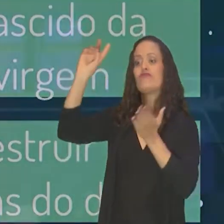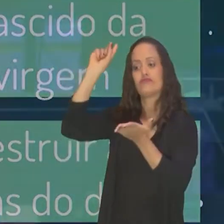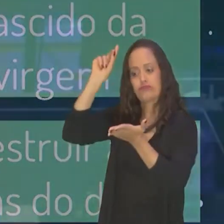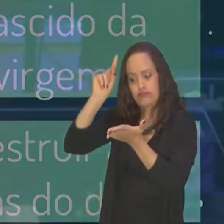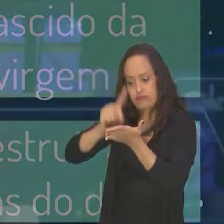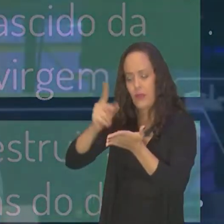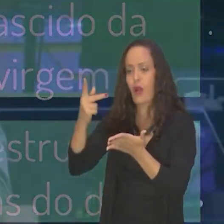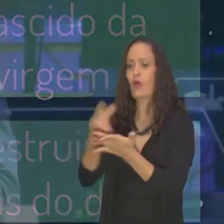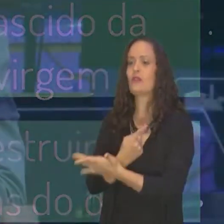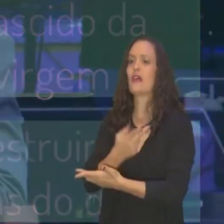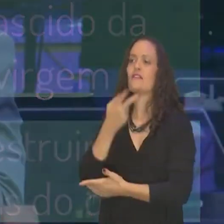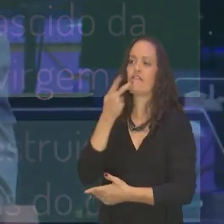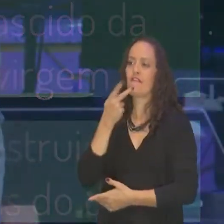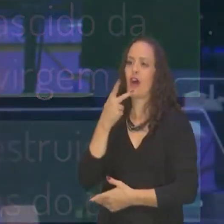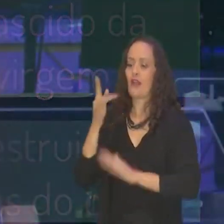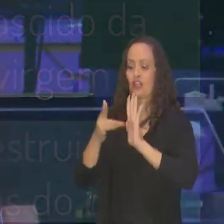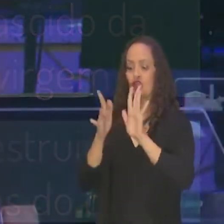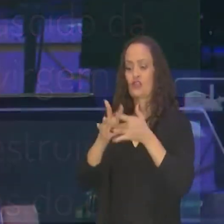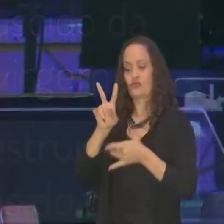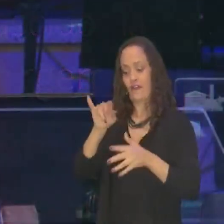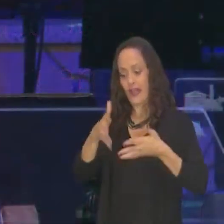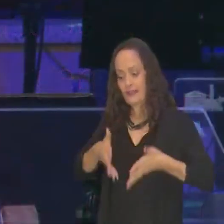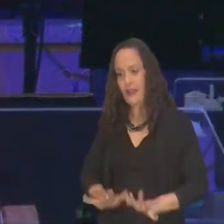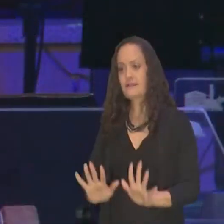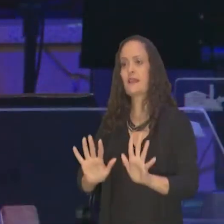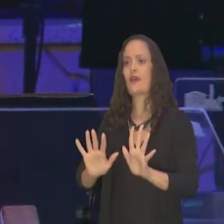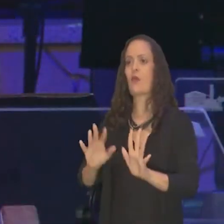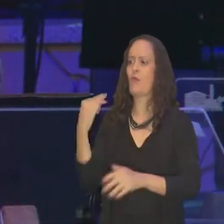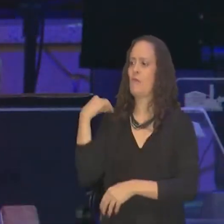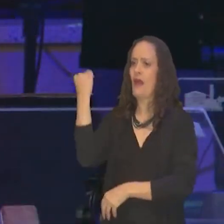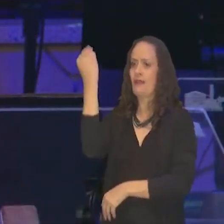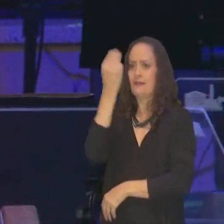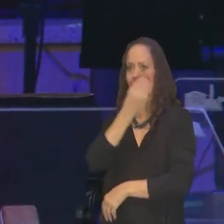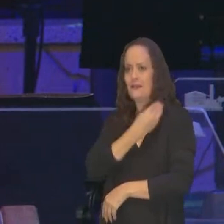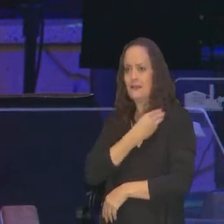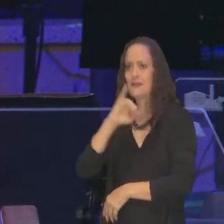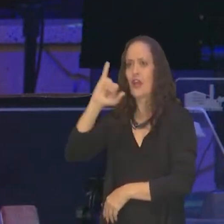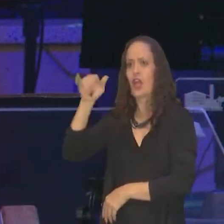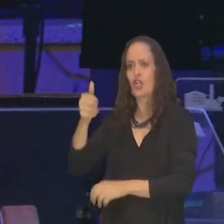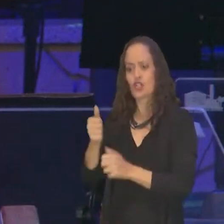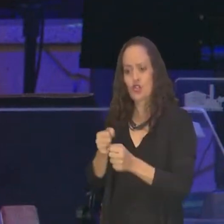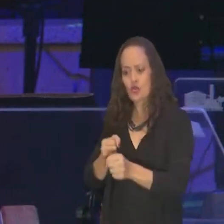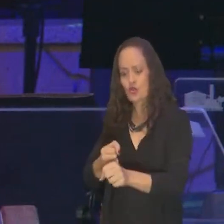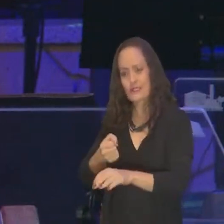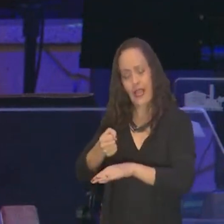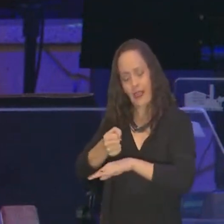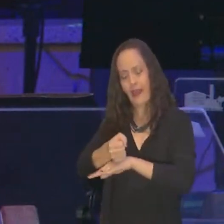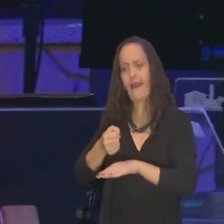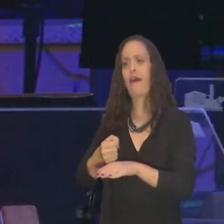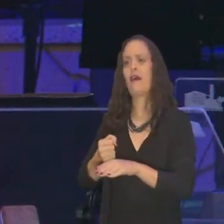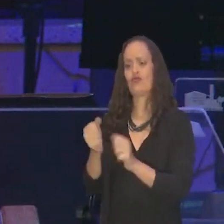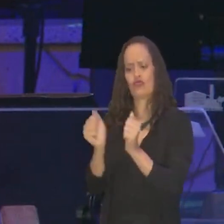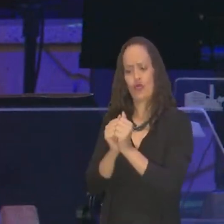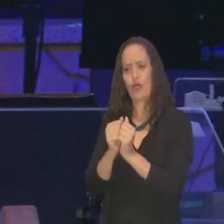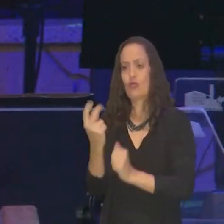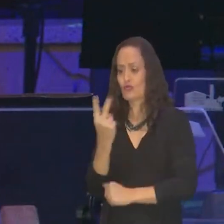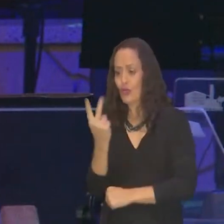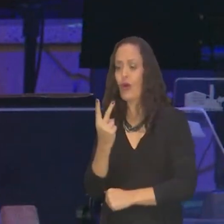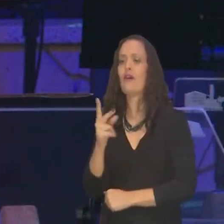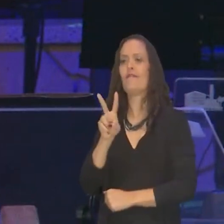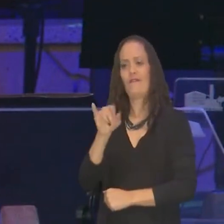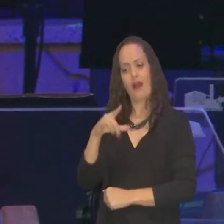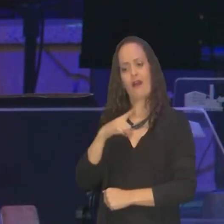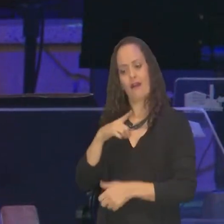cumpre na pessoa de Maria, de José e de todo aquele ambiente que Deus preparou para aquela